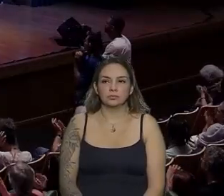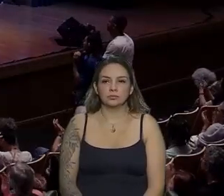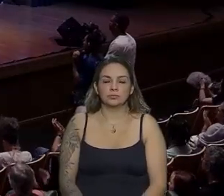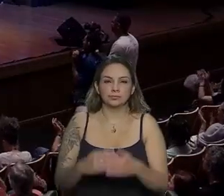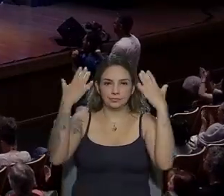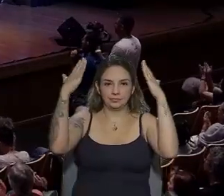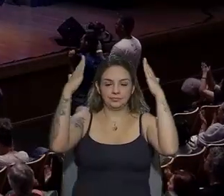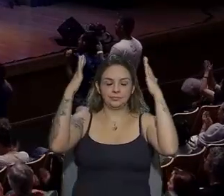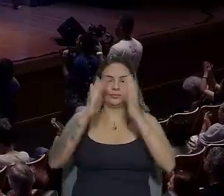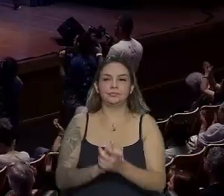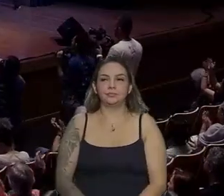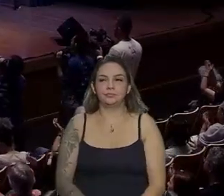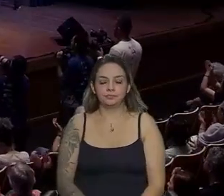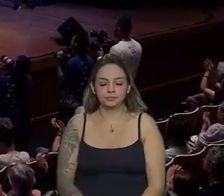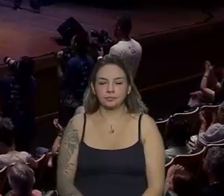Vamos aplaudi-las.